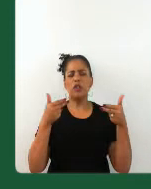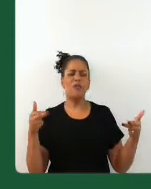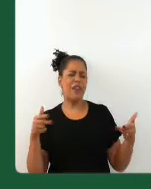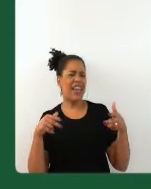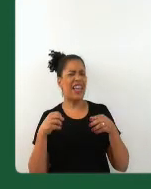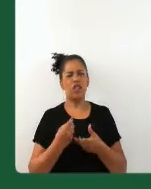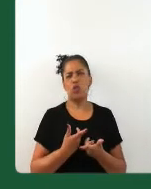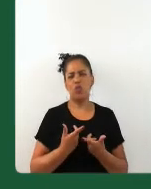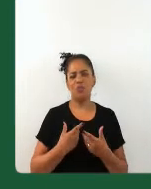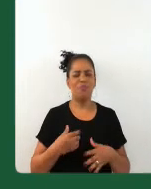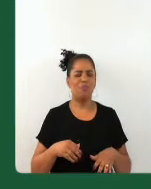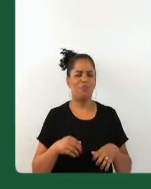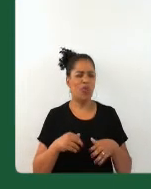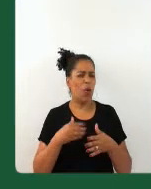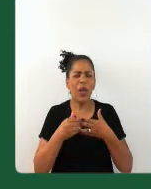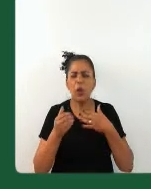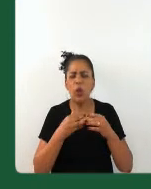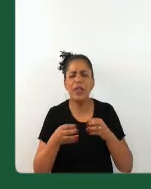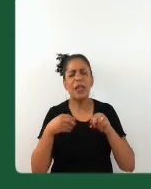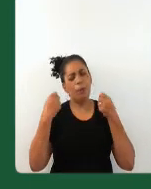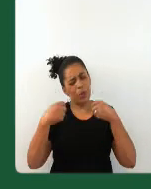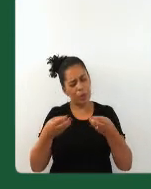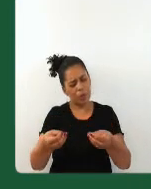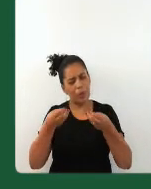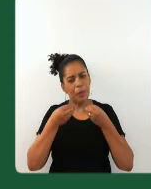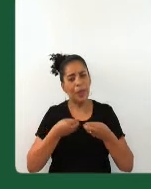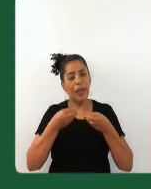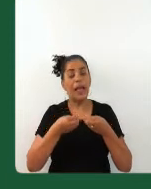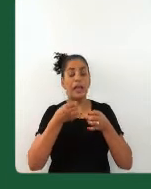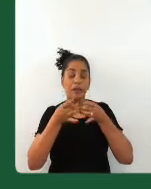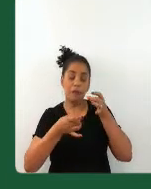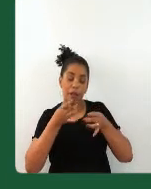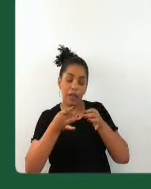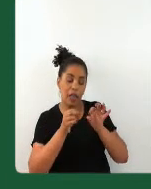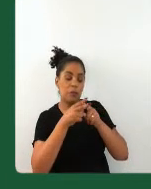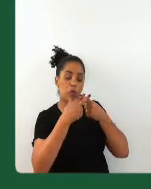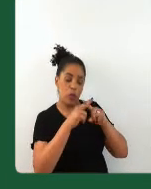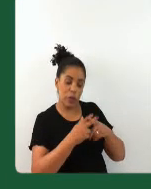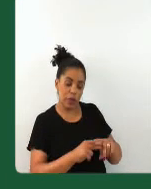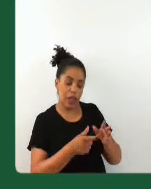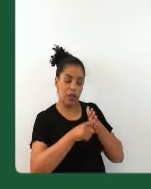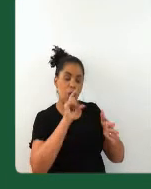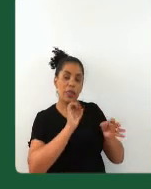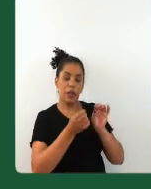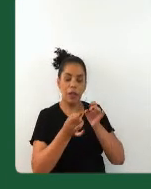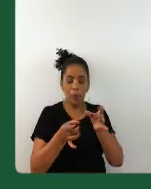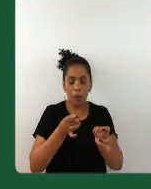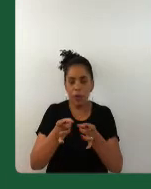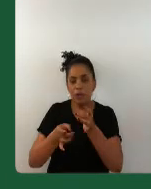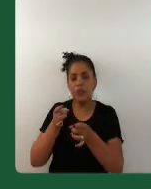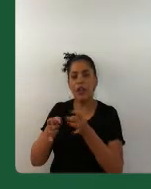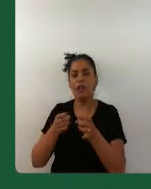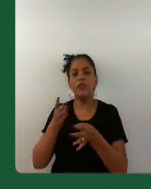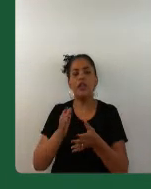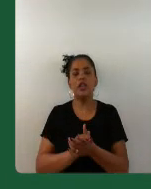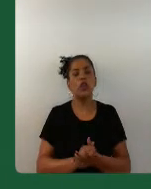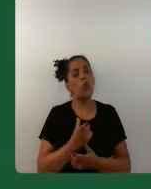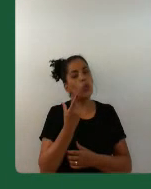móveis antigos, né, e eletrodomésticos, e eles são consertados e postos à